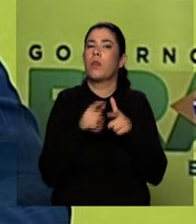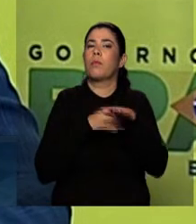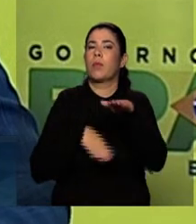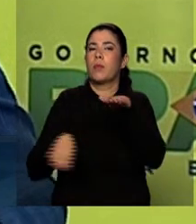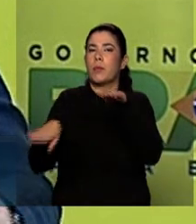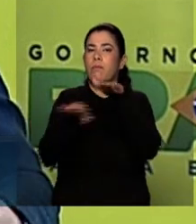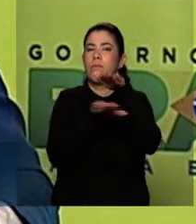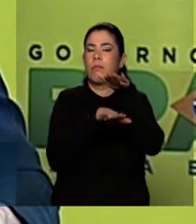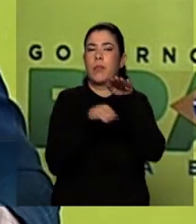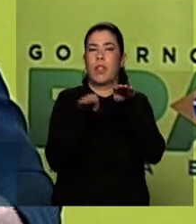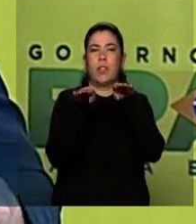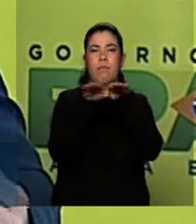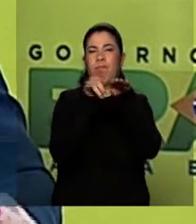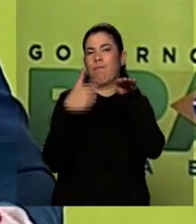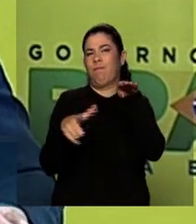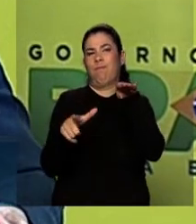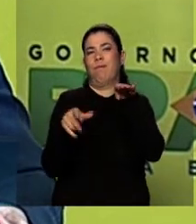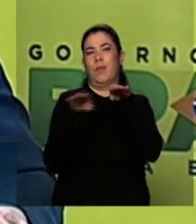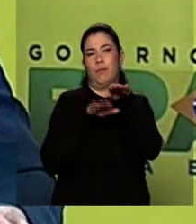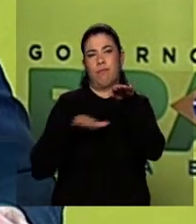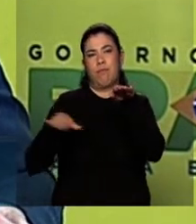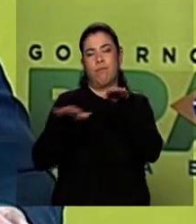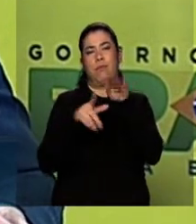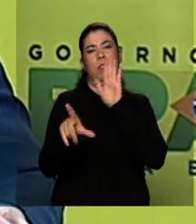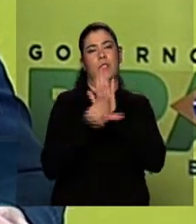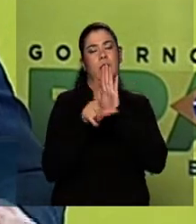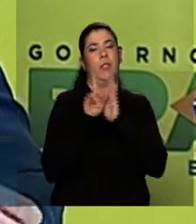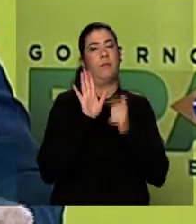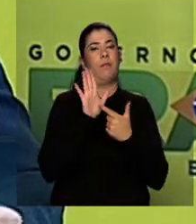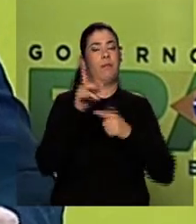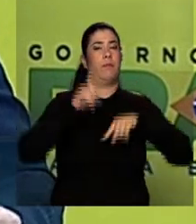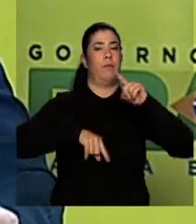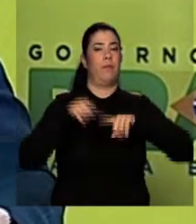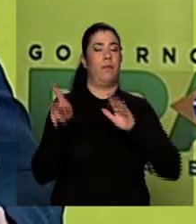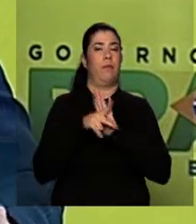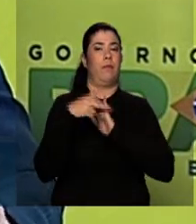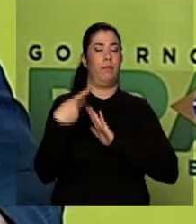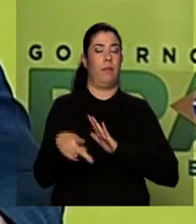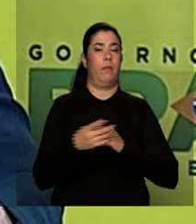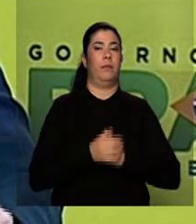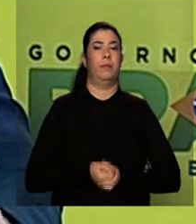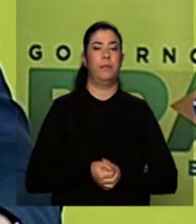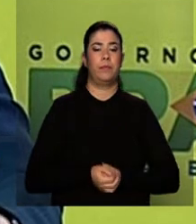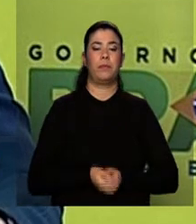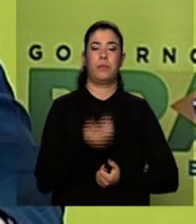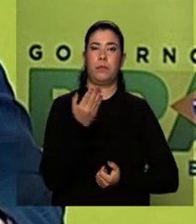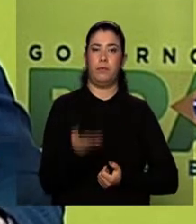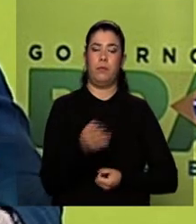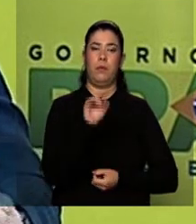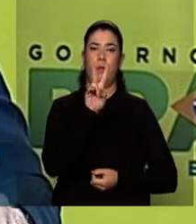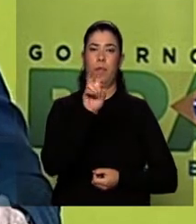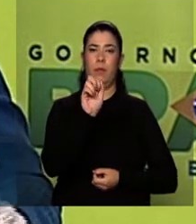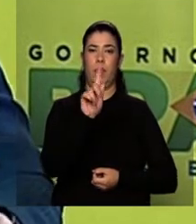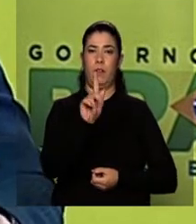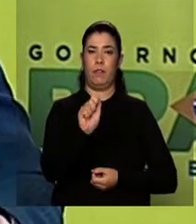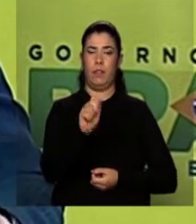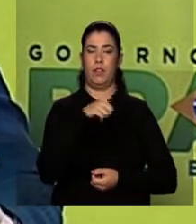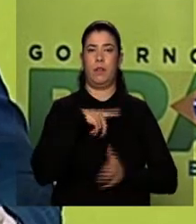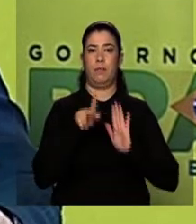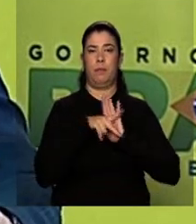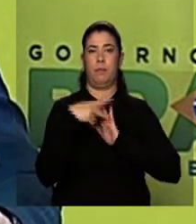lei já traz os instrumentos para isso, né? Diz que essas vagas